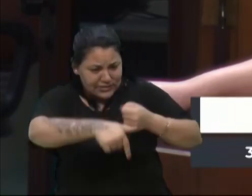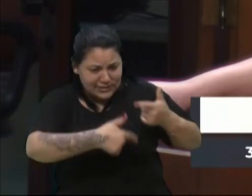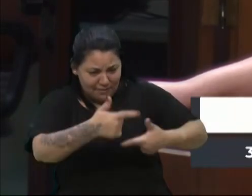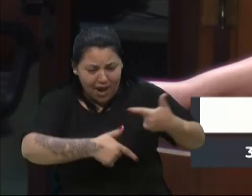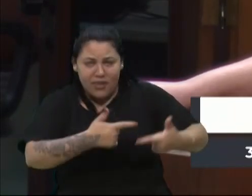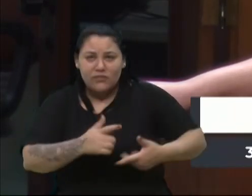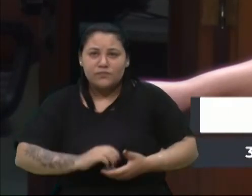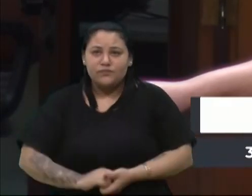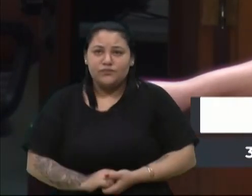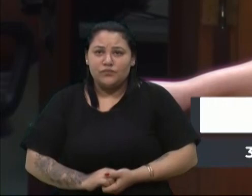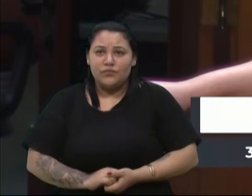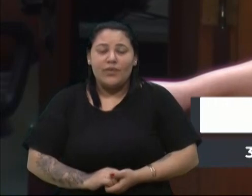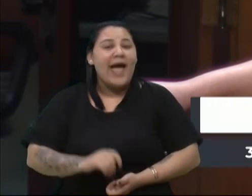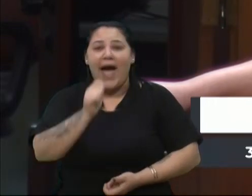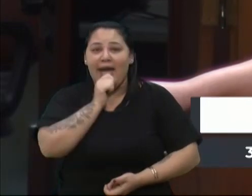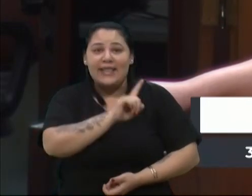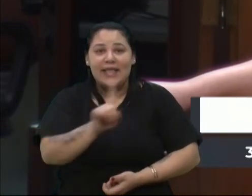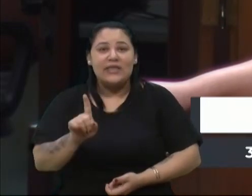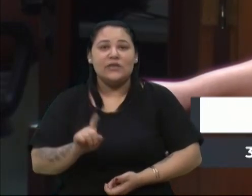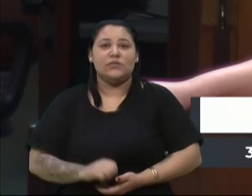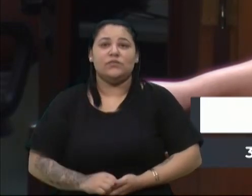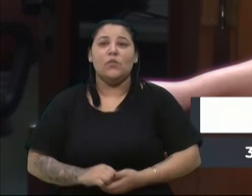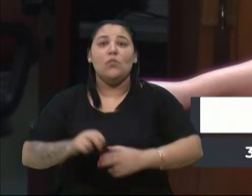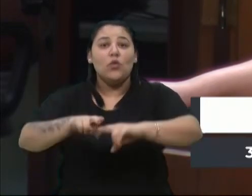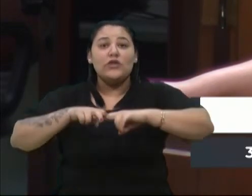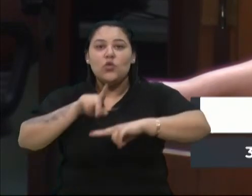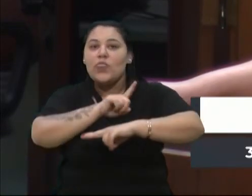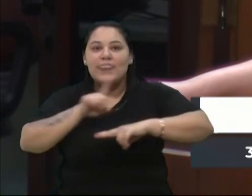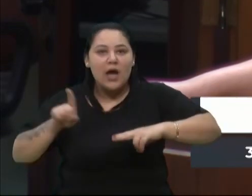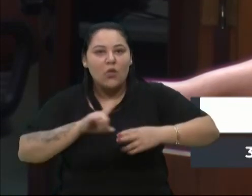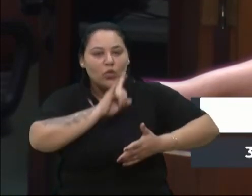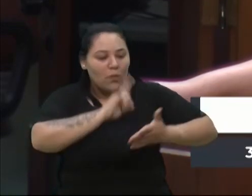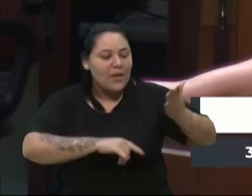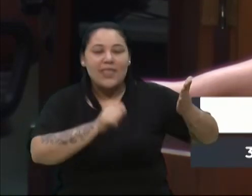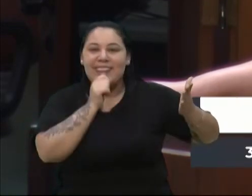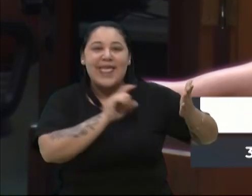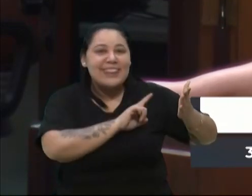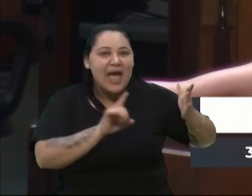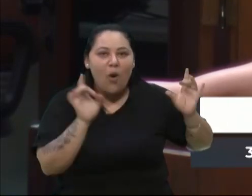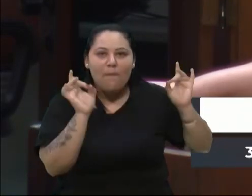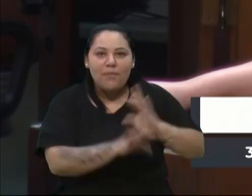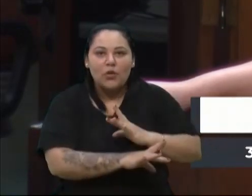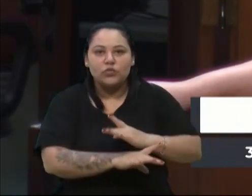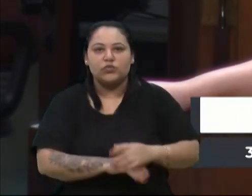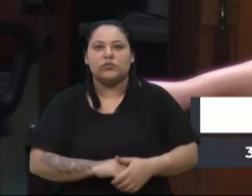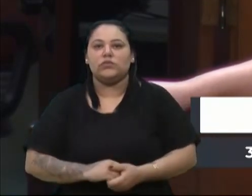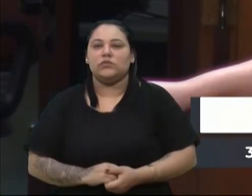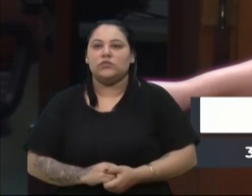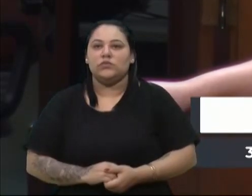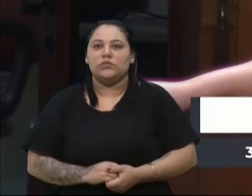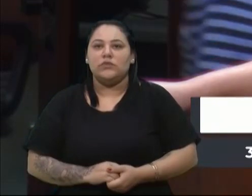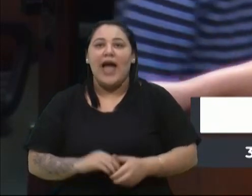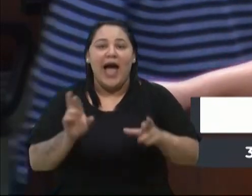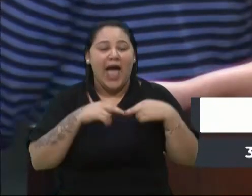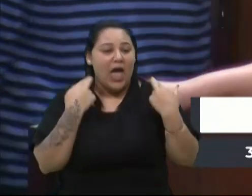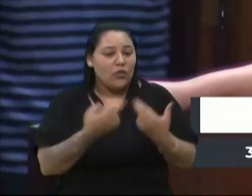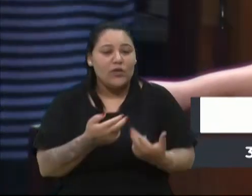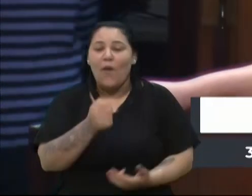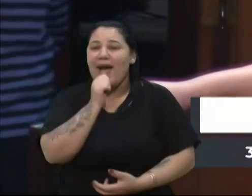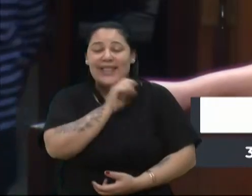processo? Ainda não realizamos. Portanto, não, o relatório ainda não está pronto. As oitivas ainda